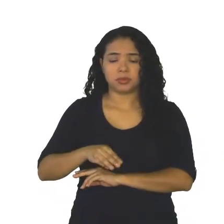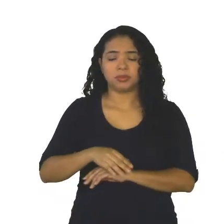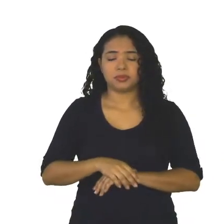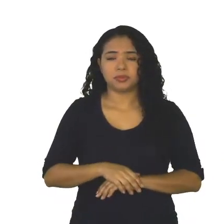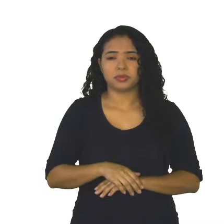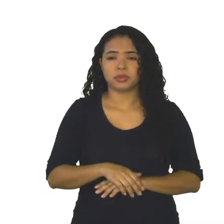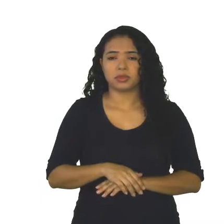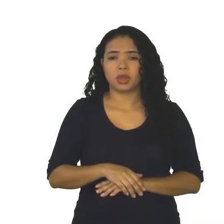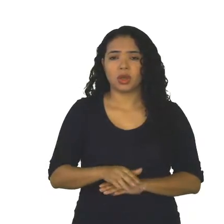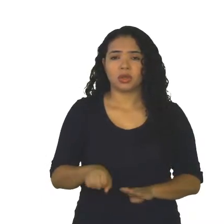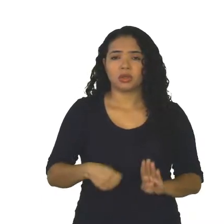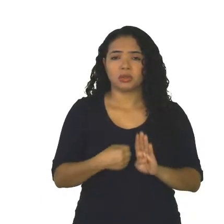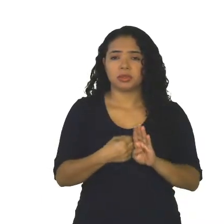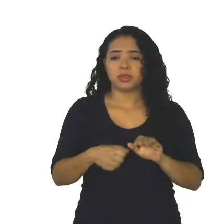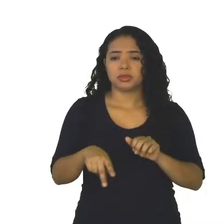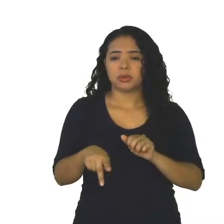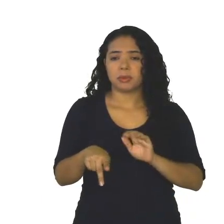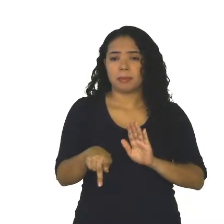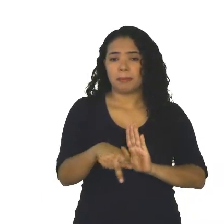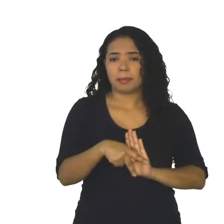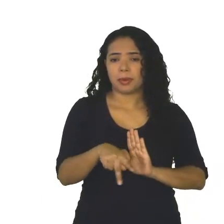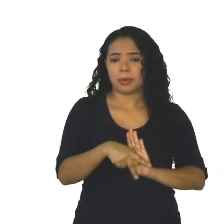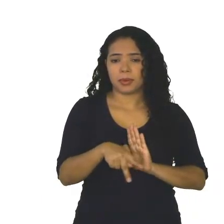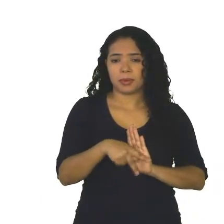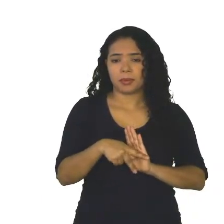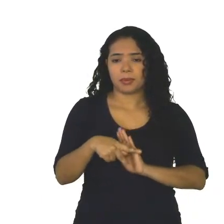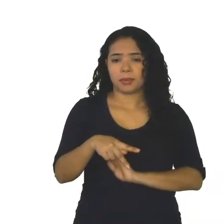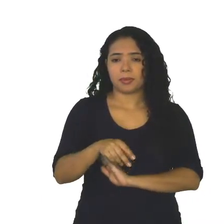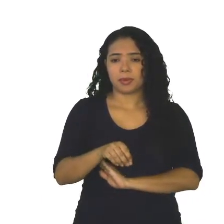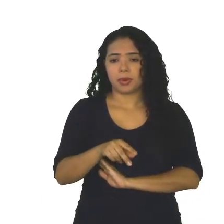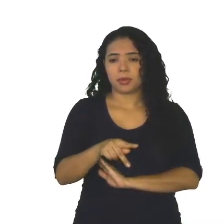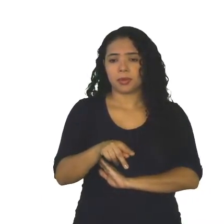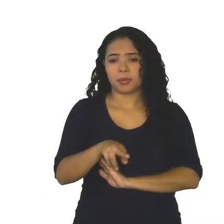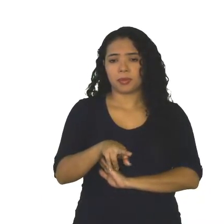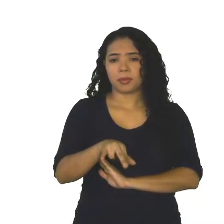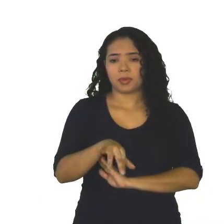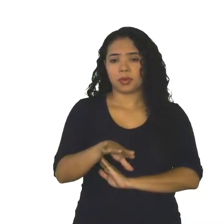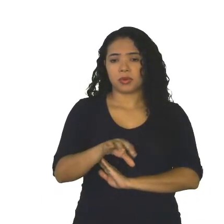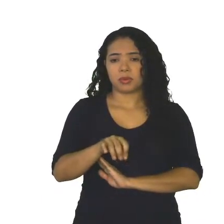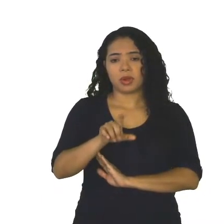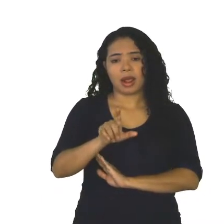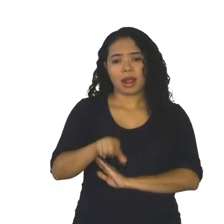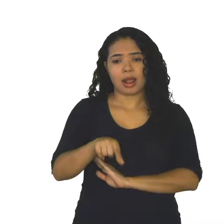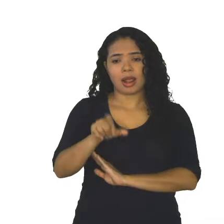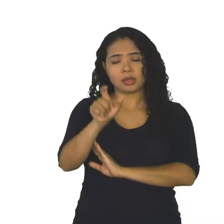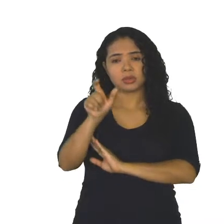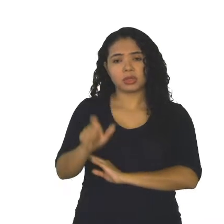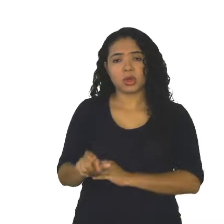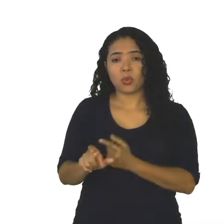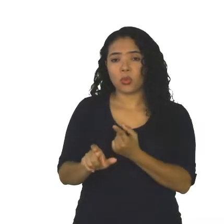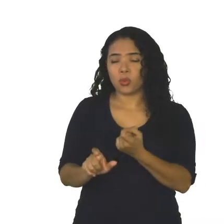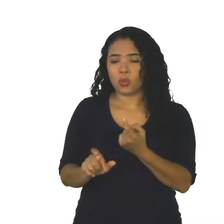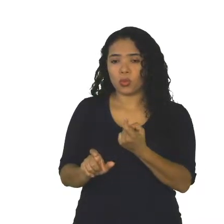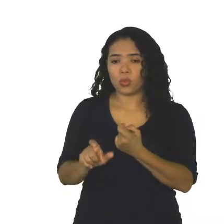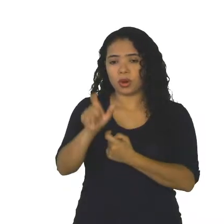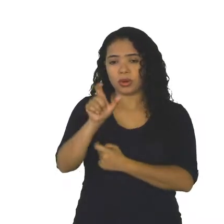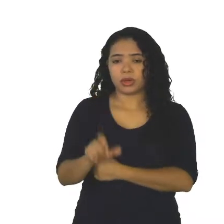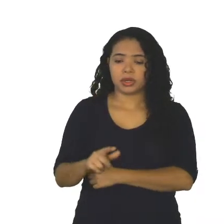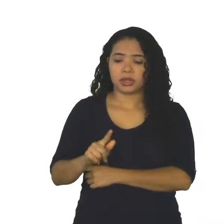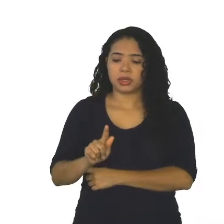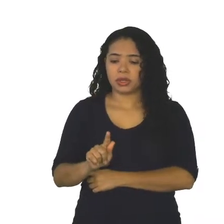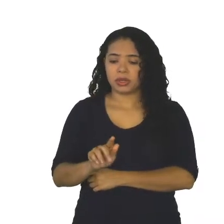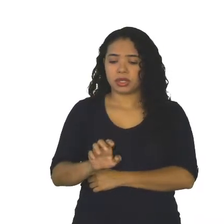próprio. O que é um substantivo próprio? Quando ele se refere a apenas um ser da espécie. Exemplo, Gepeto. Então,